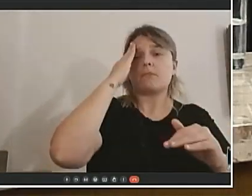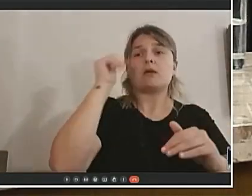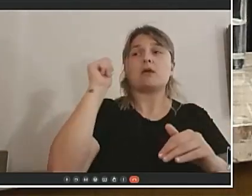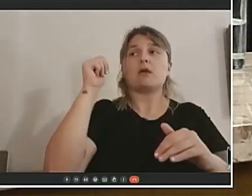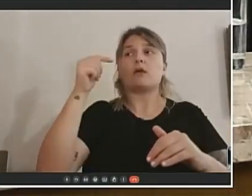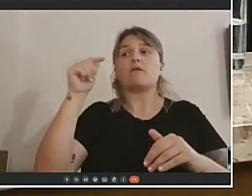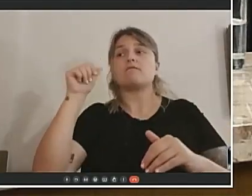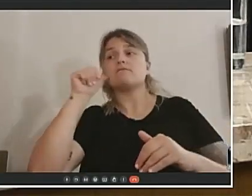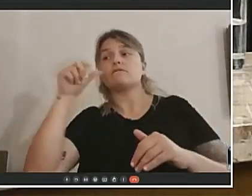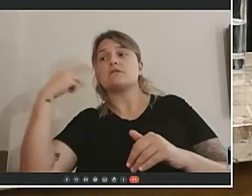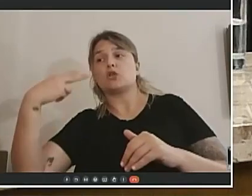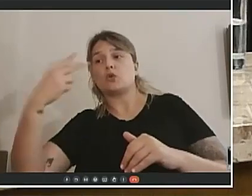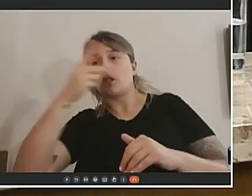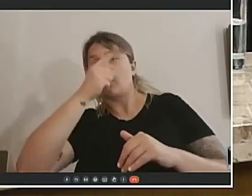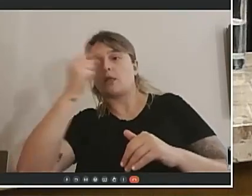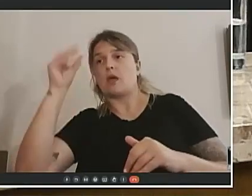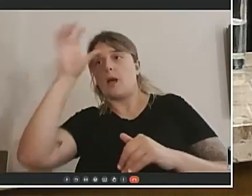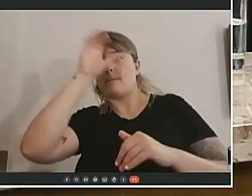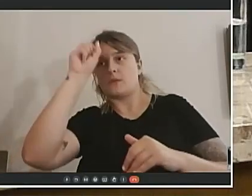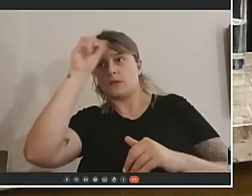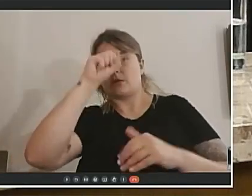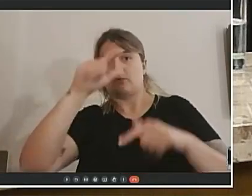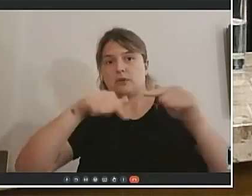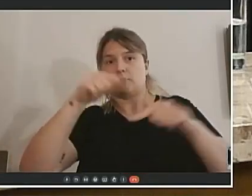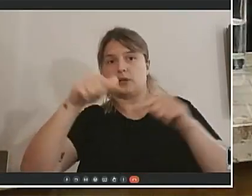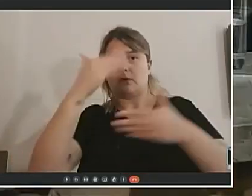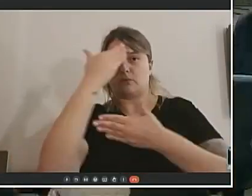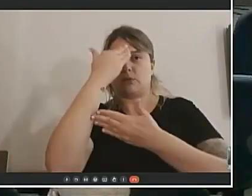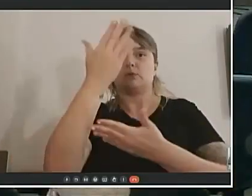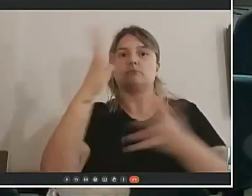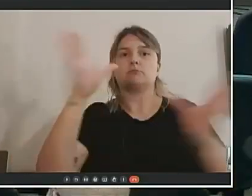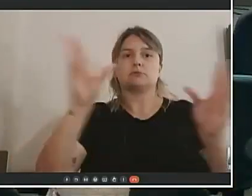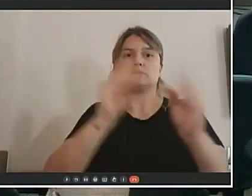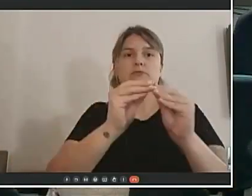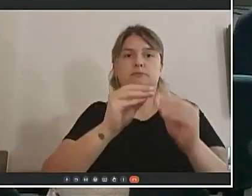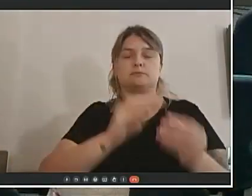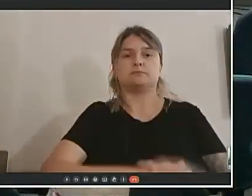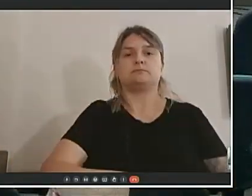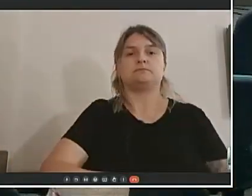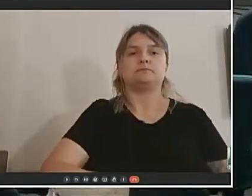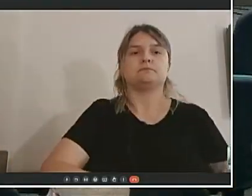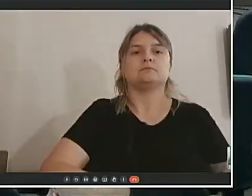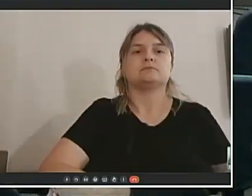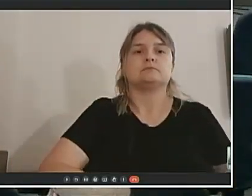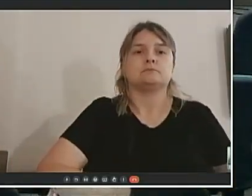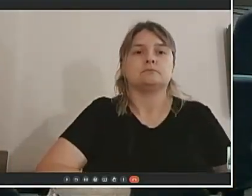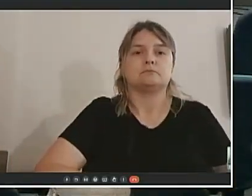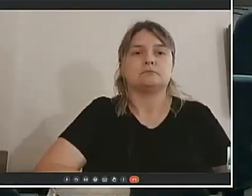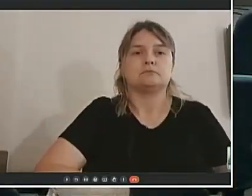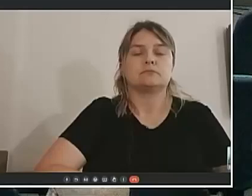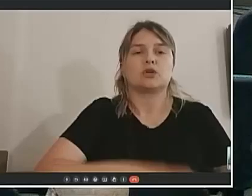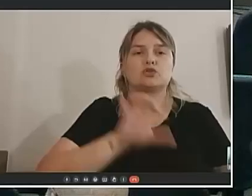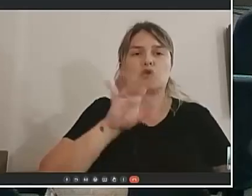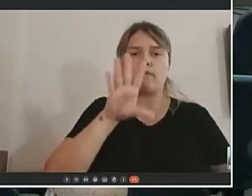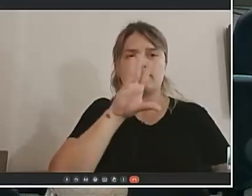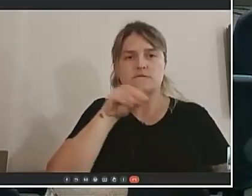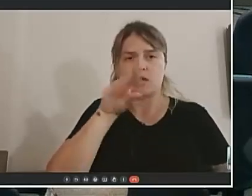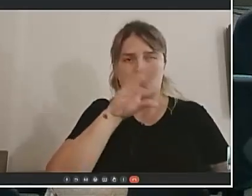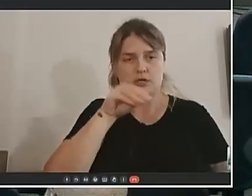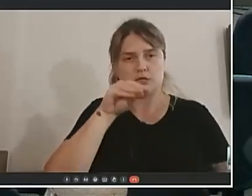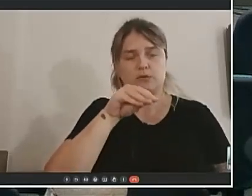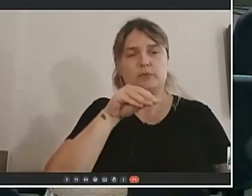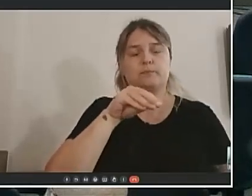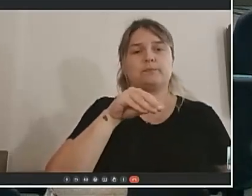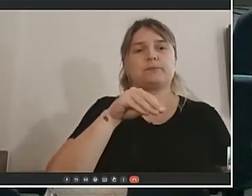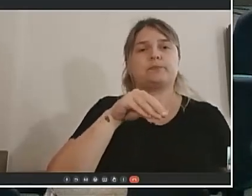último ano do segundo mandato de vereadora Obrigada boa noite parte vereadora é pode usar S falando em relação à questão ao qual